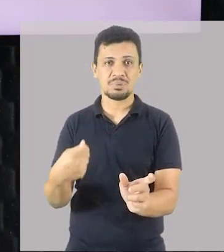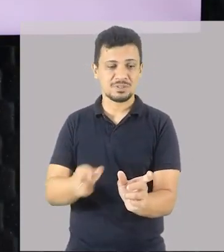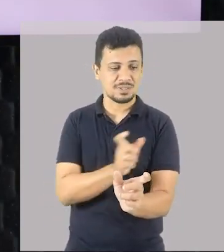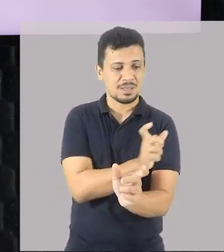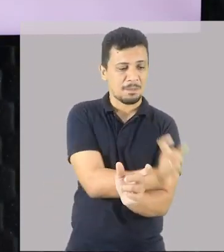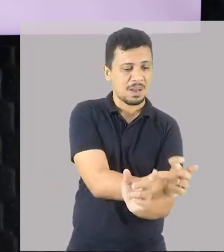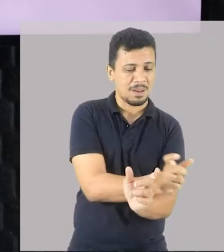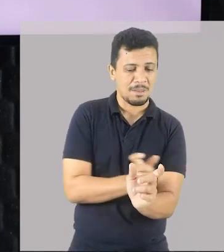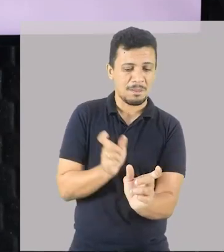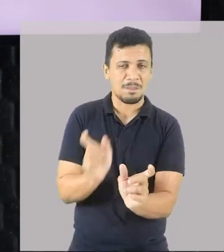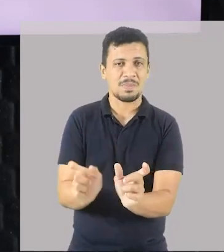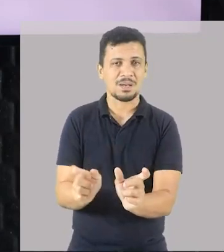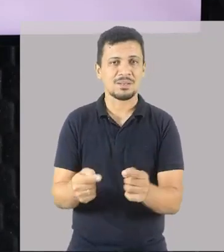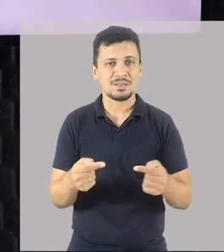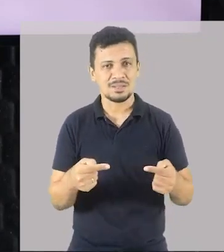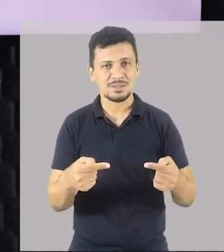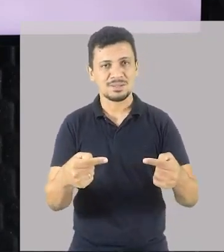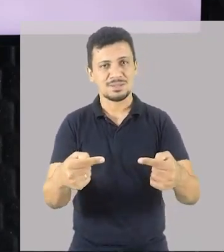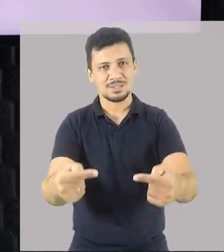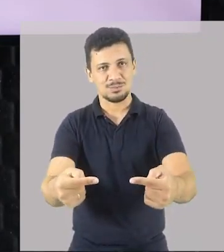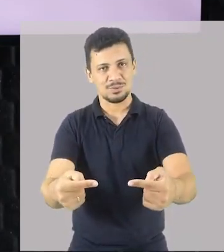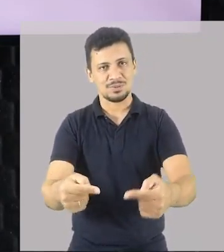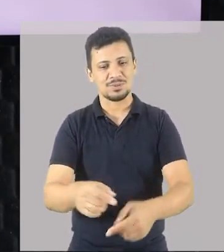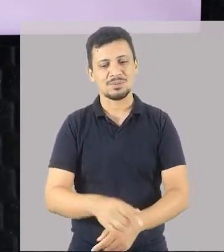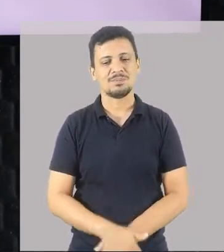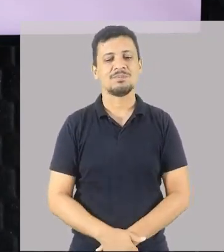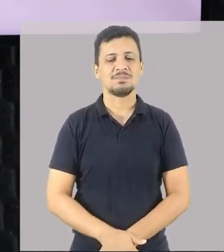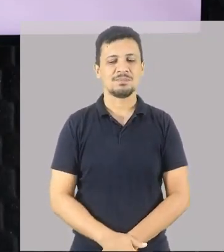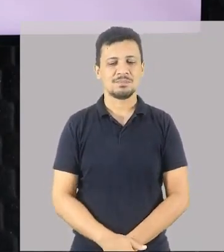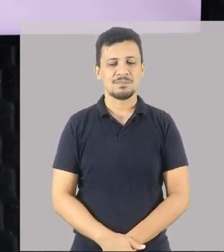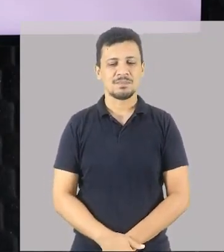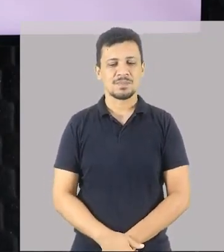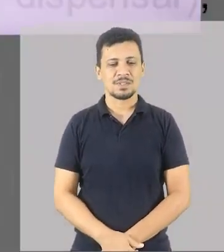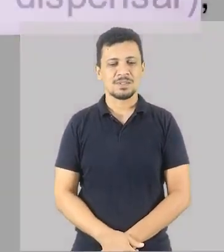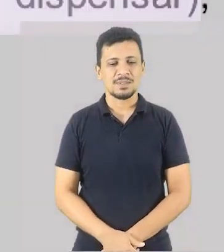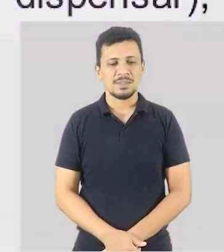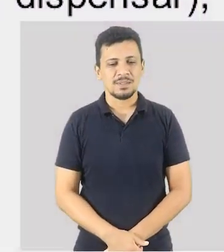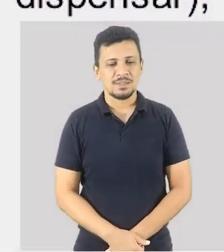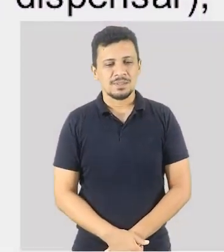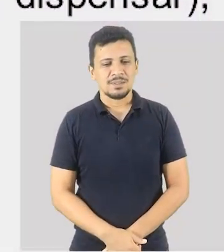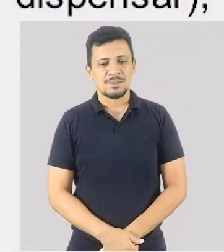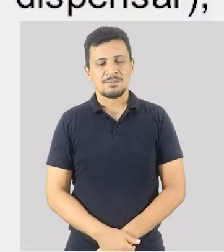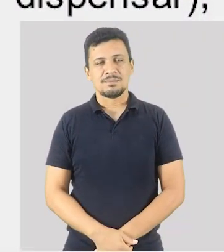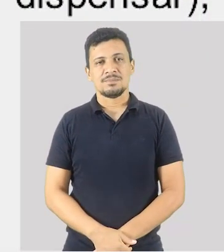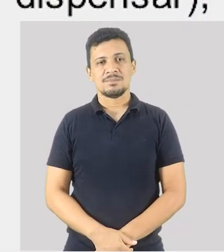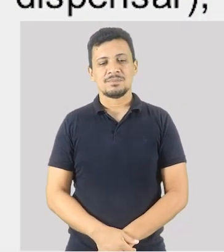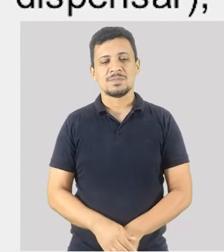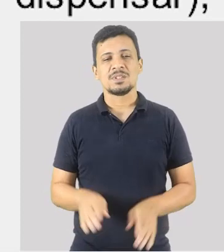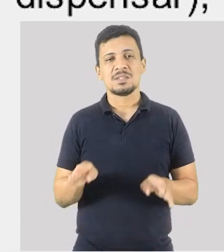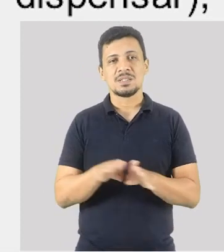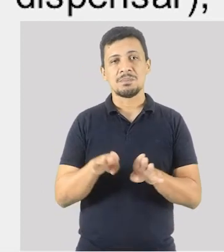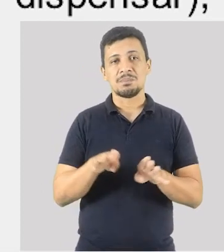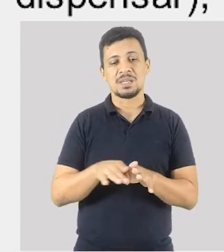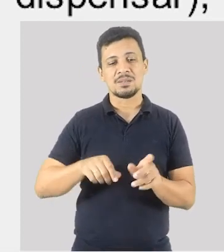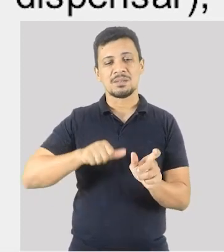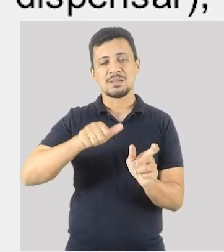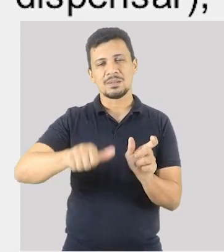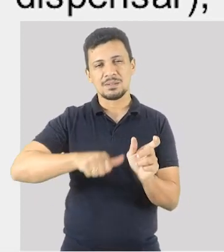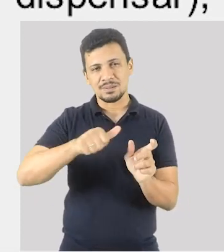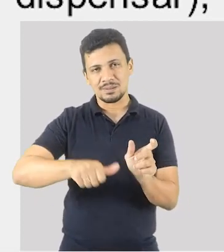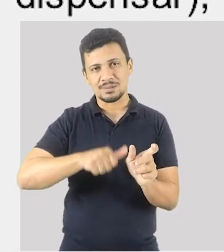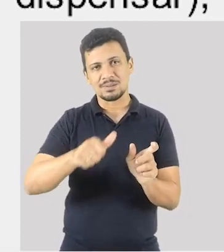tá? Então, isso caracteriza a derivação parasintética, tá? Existe também uma derivação bem